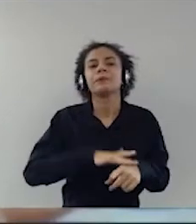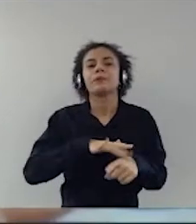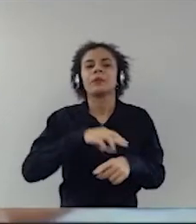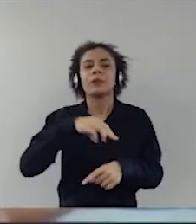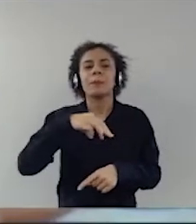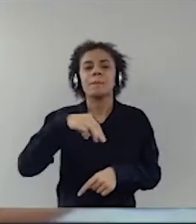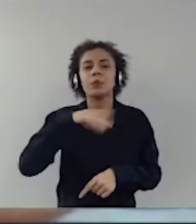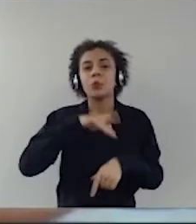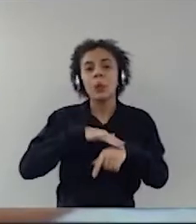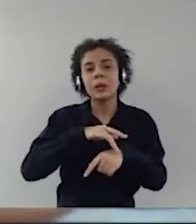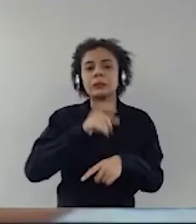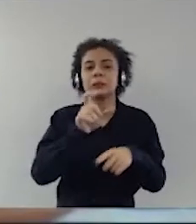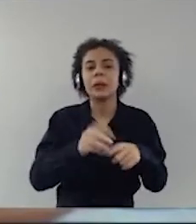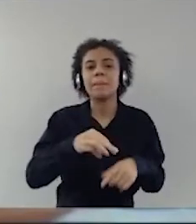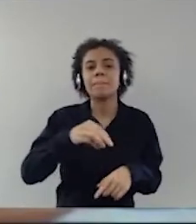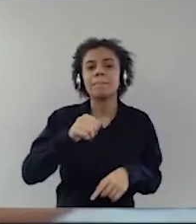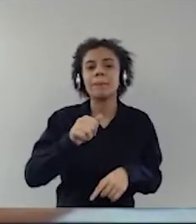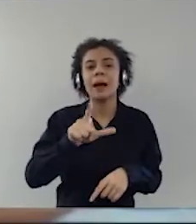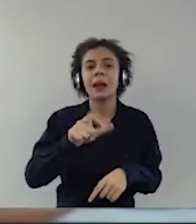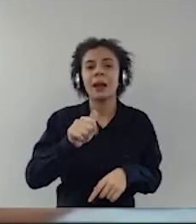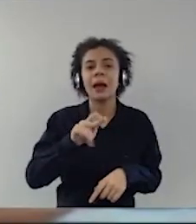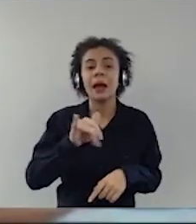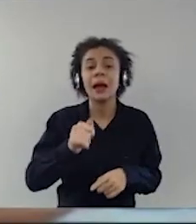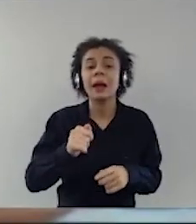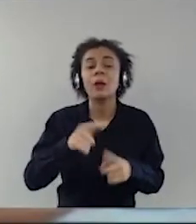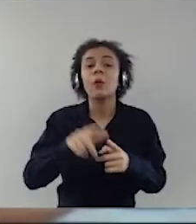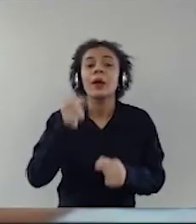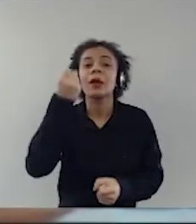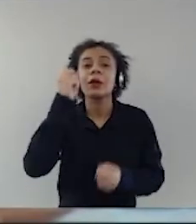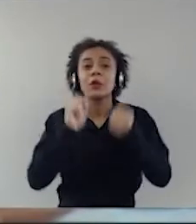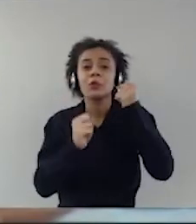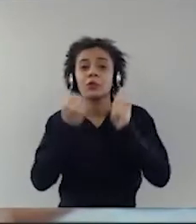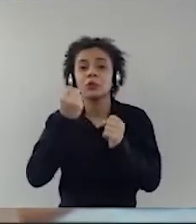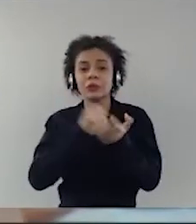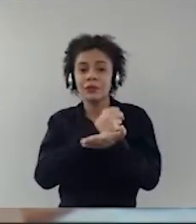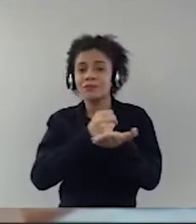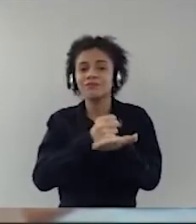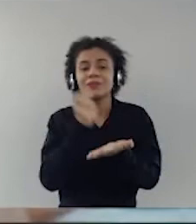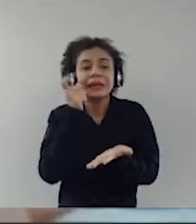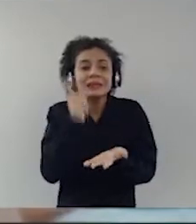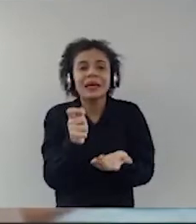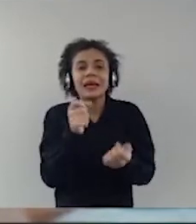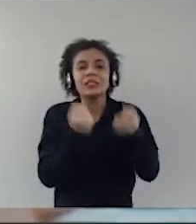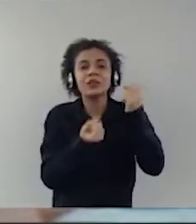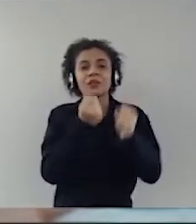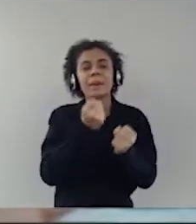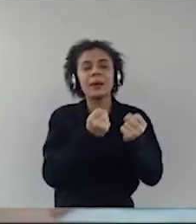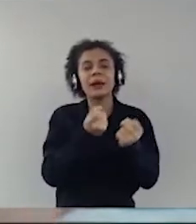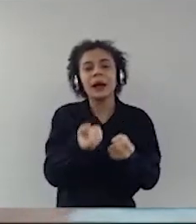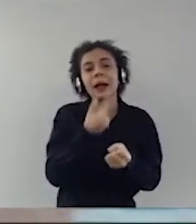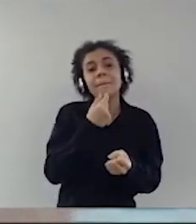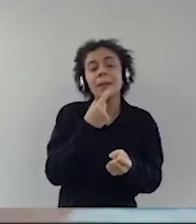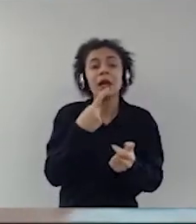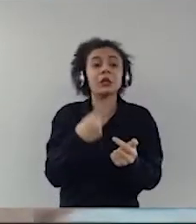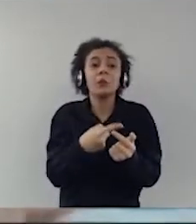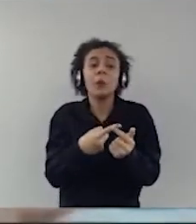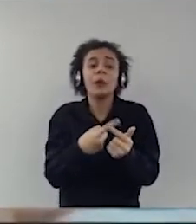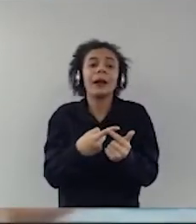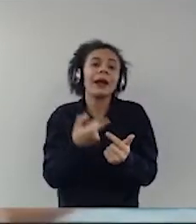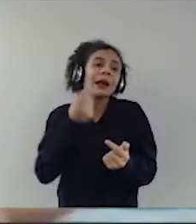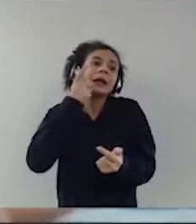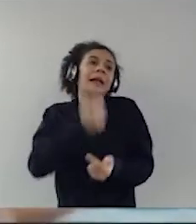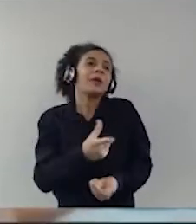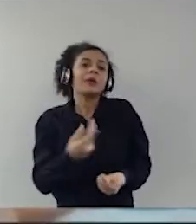como outras doenças que a indústria farmacêutica não se interessa em produzir os